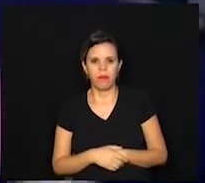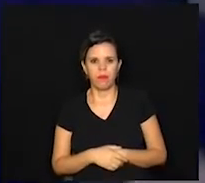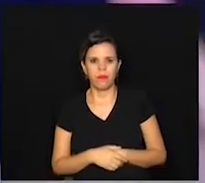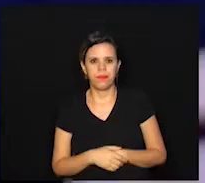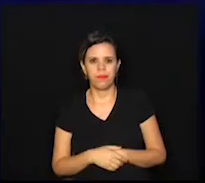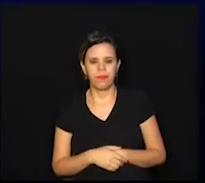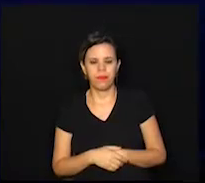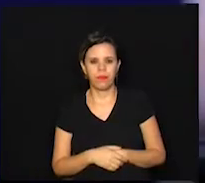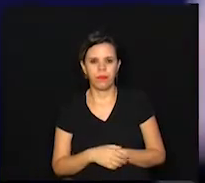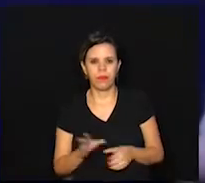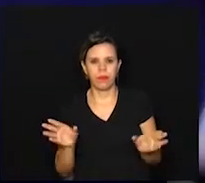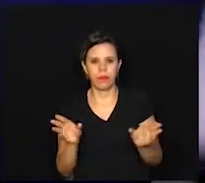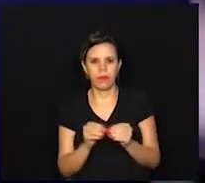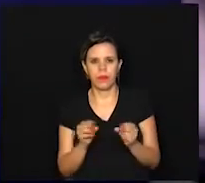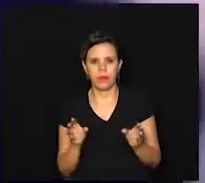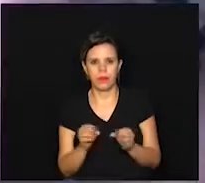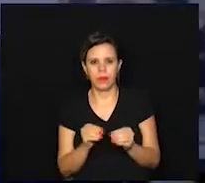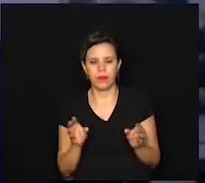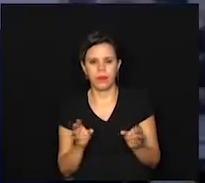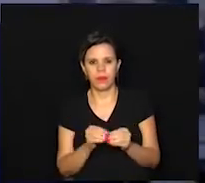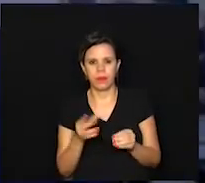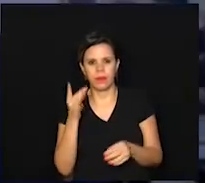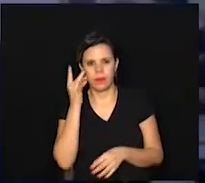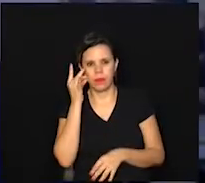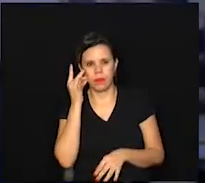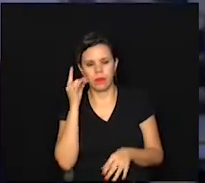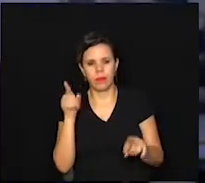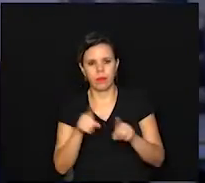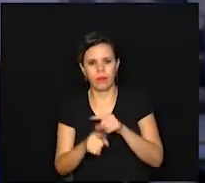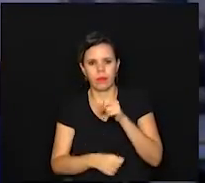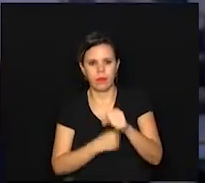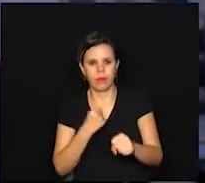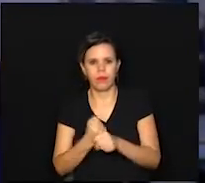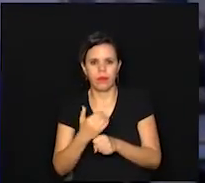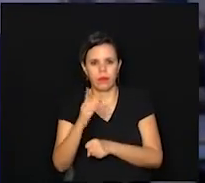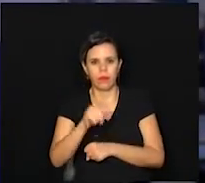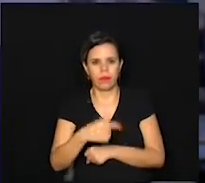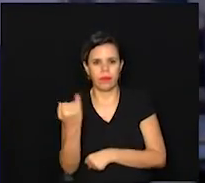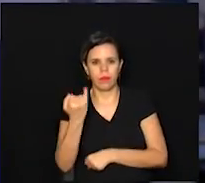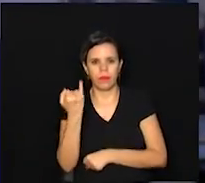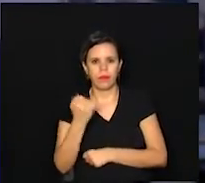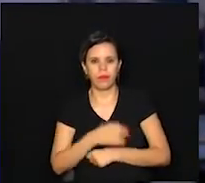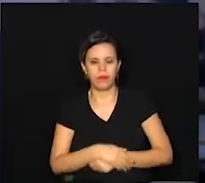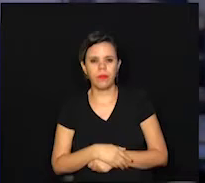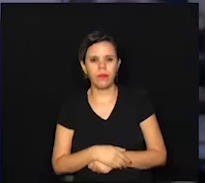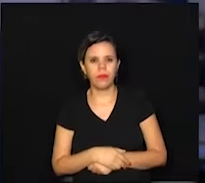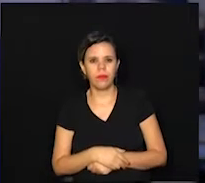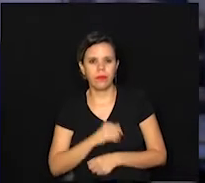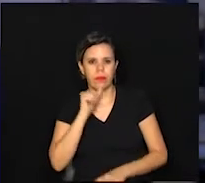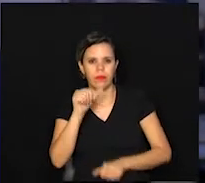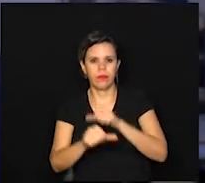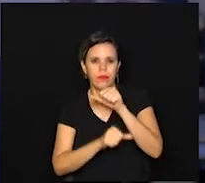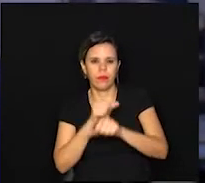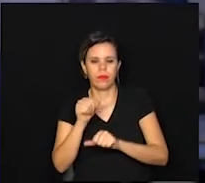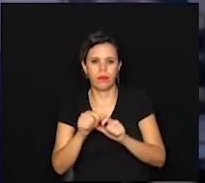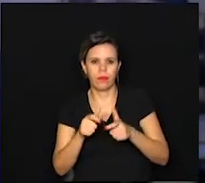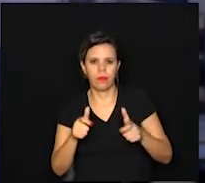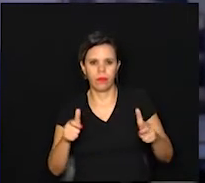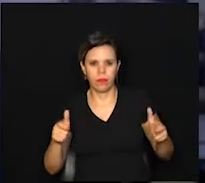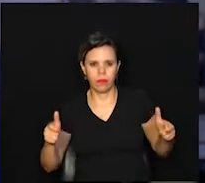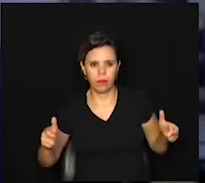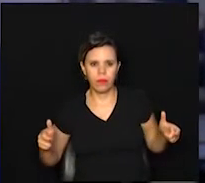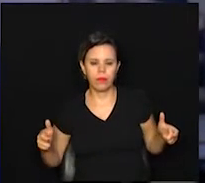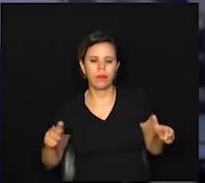Mas concluindo com um processo mais presencial para o ano que vem, o que é muito importante, sabe? Transformar isso num